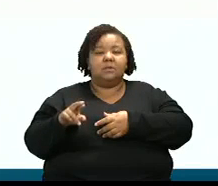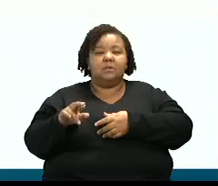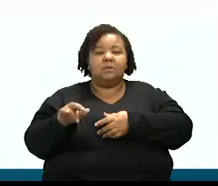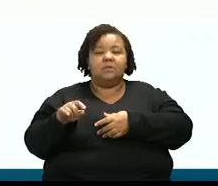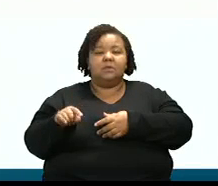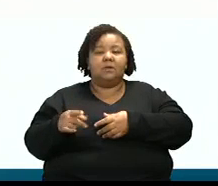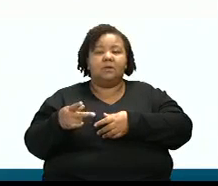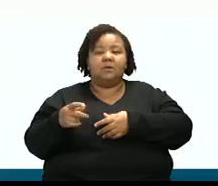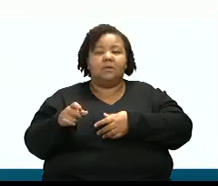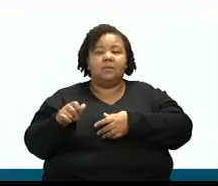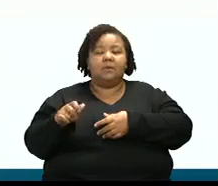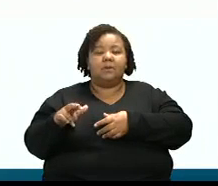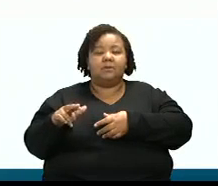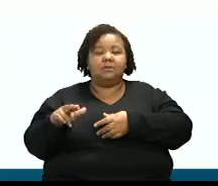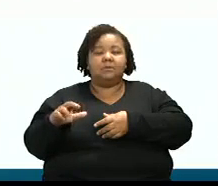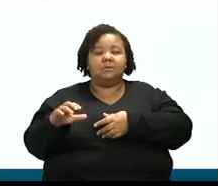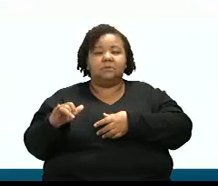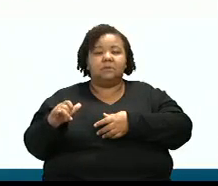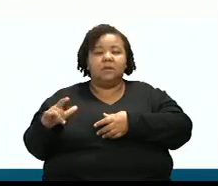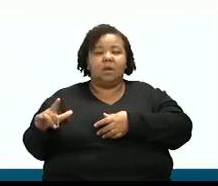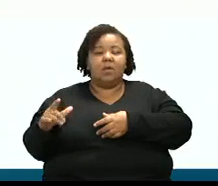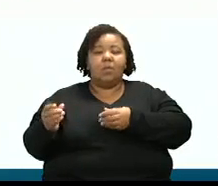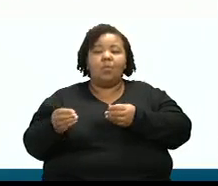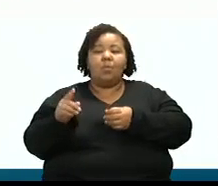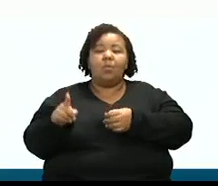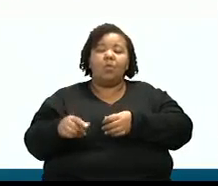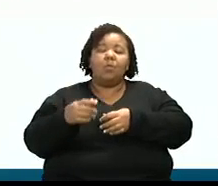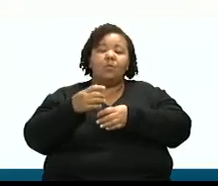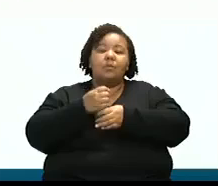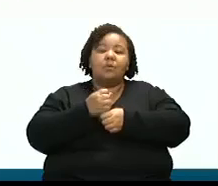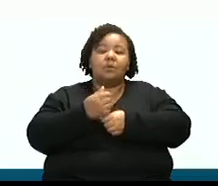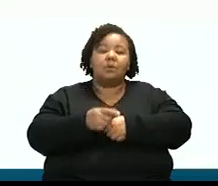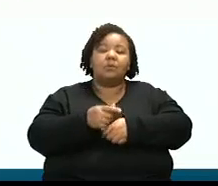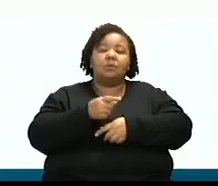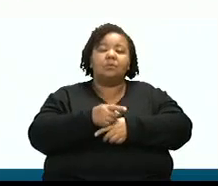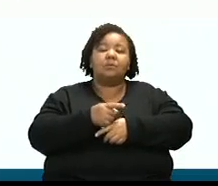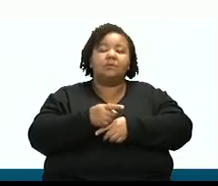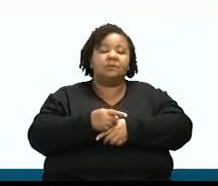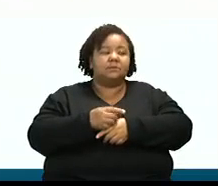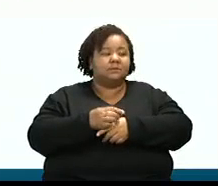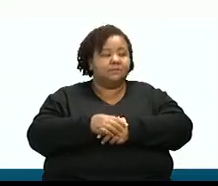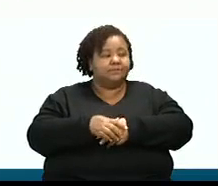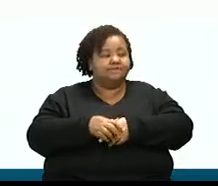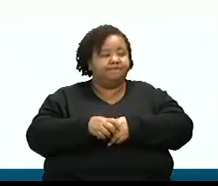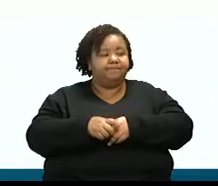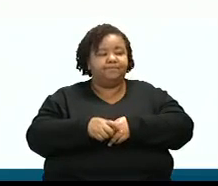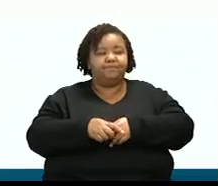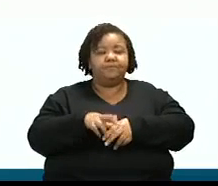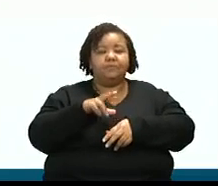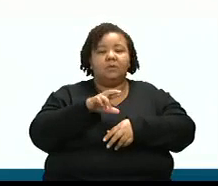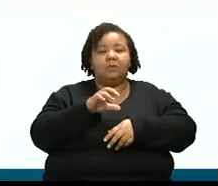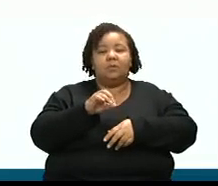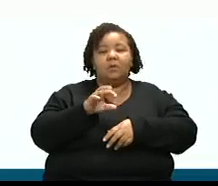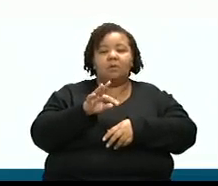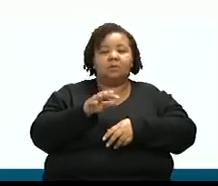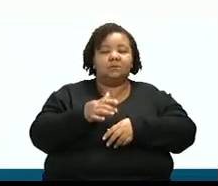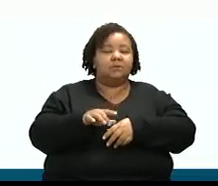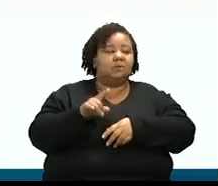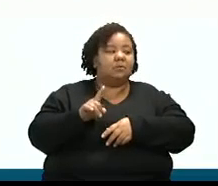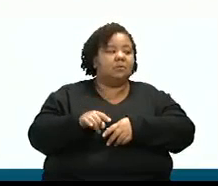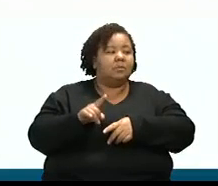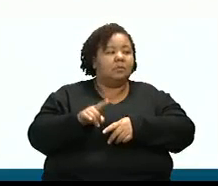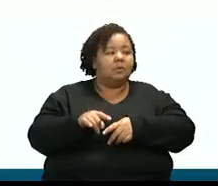z. Como que eu calculo o rotacional a partir dessa notação de operador? O rotacional vai ser